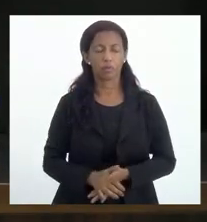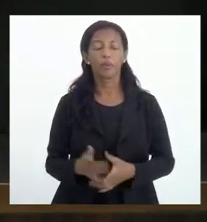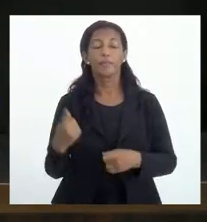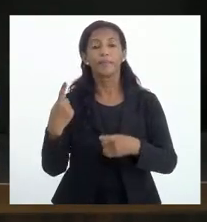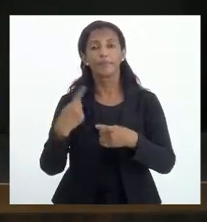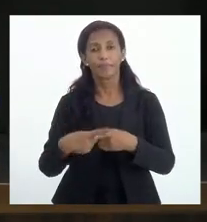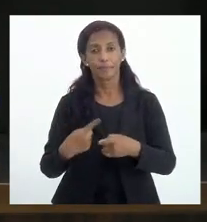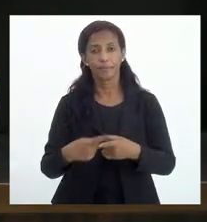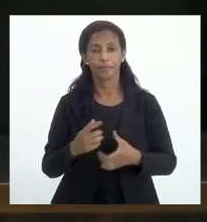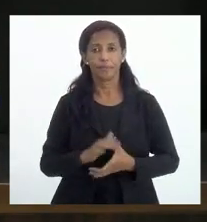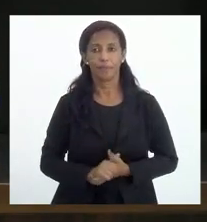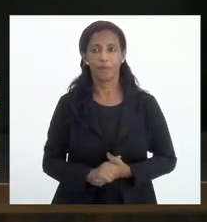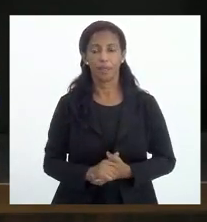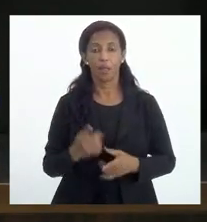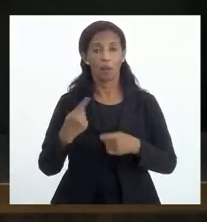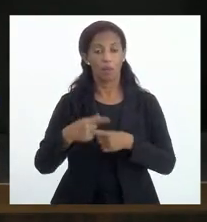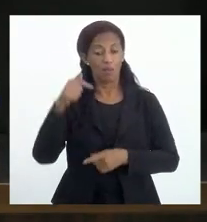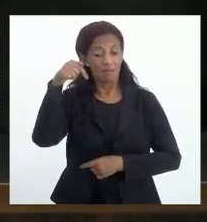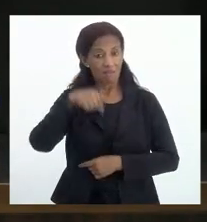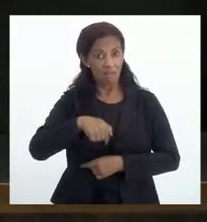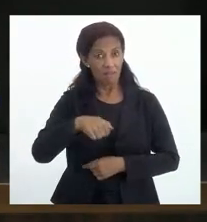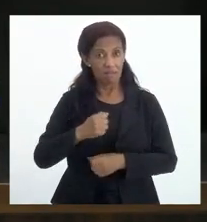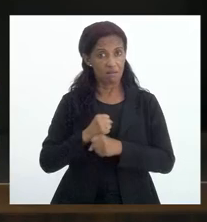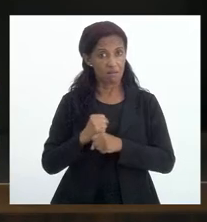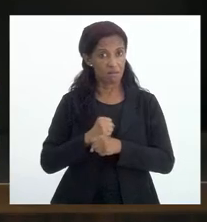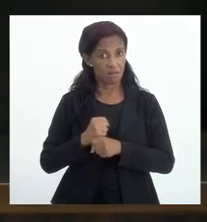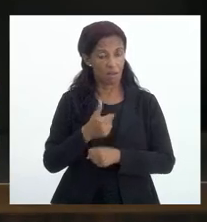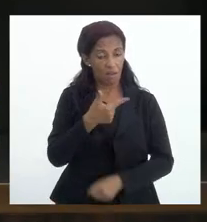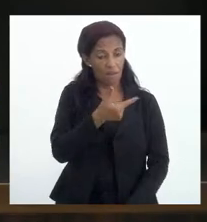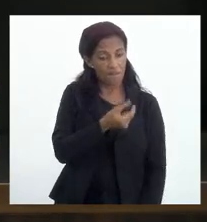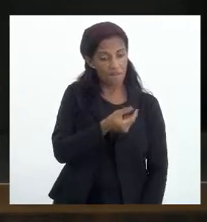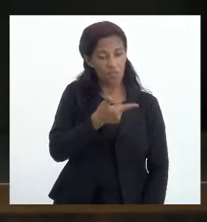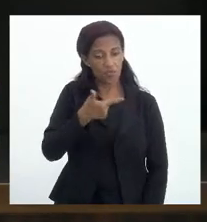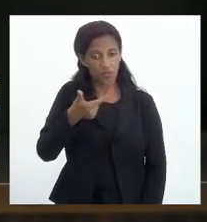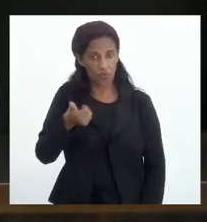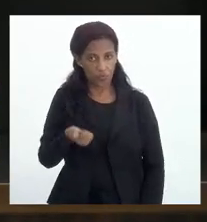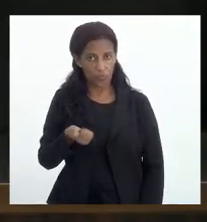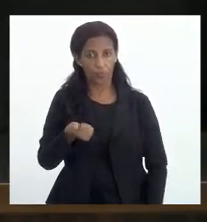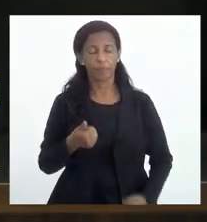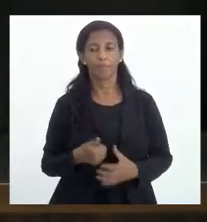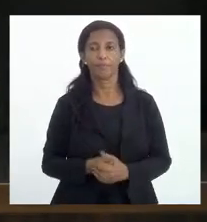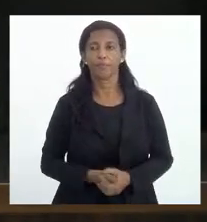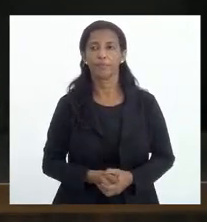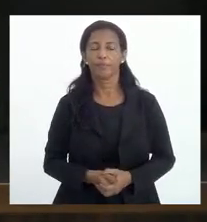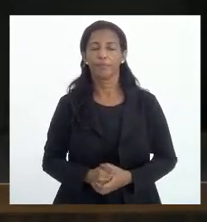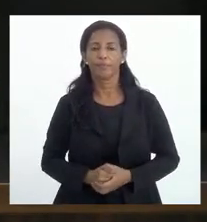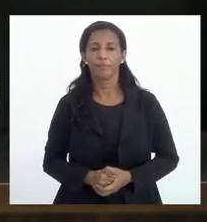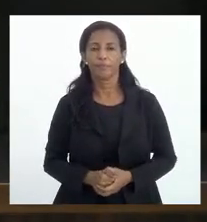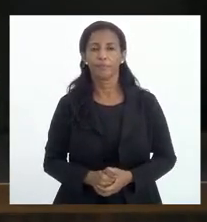secretário? Porque este ano de 2021,